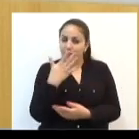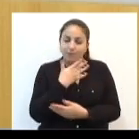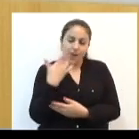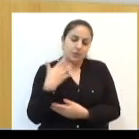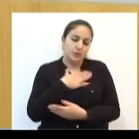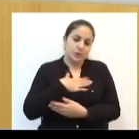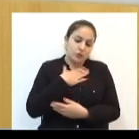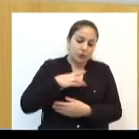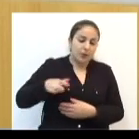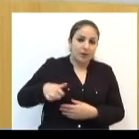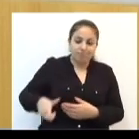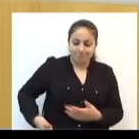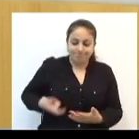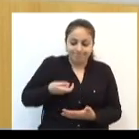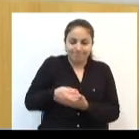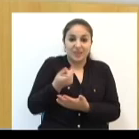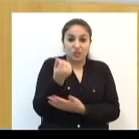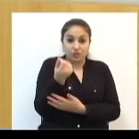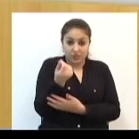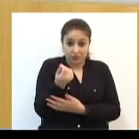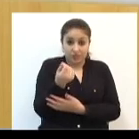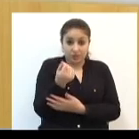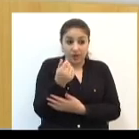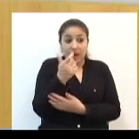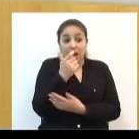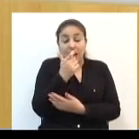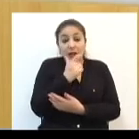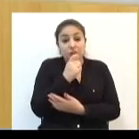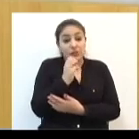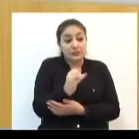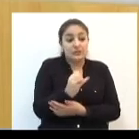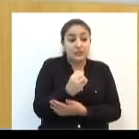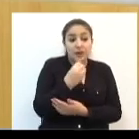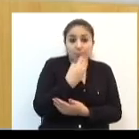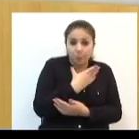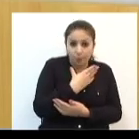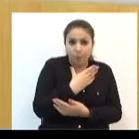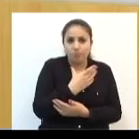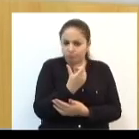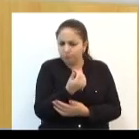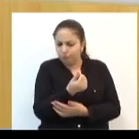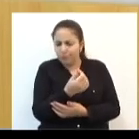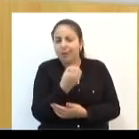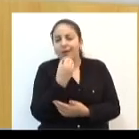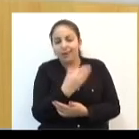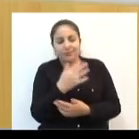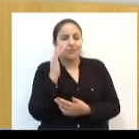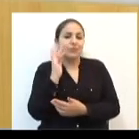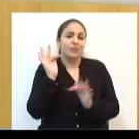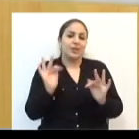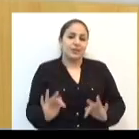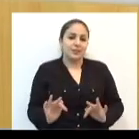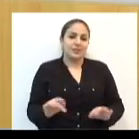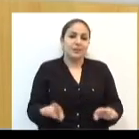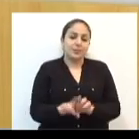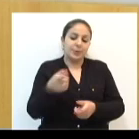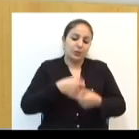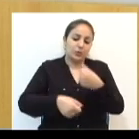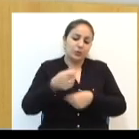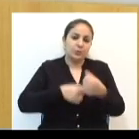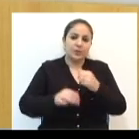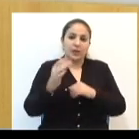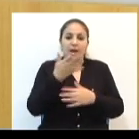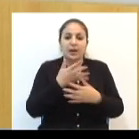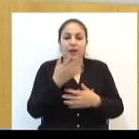fácil. Eu acho que o mais fácil vai ser sentir no bolso o efeito positivo da safra de verão, porque para a economia gaúcha como um